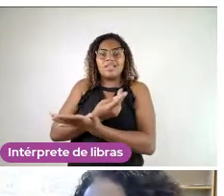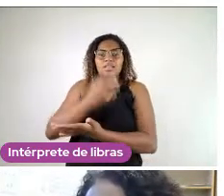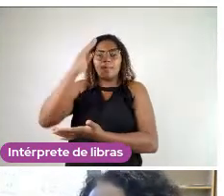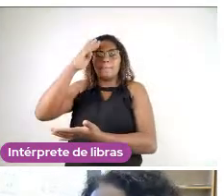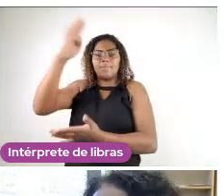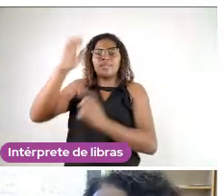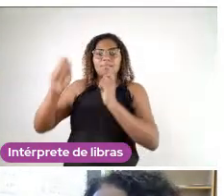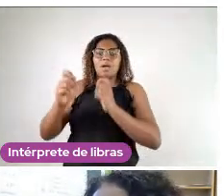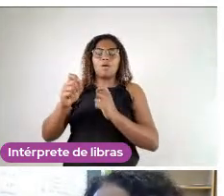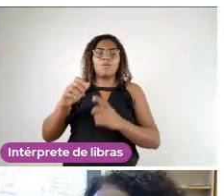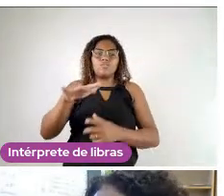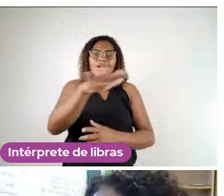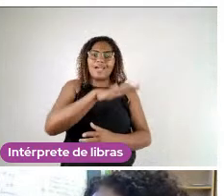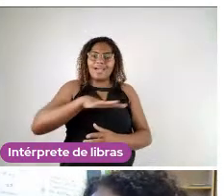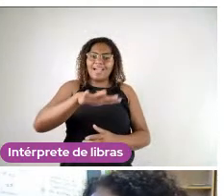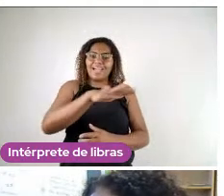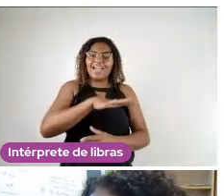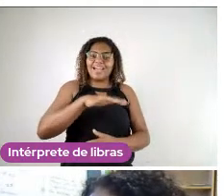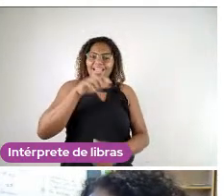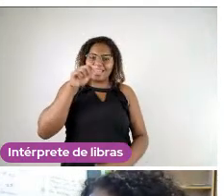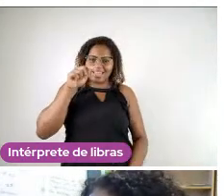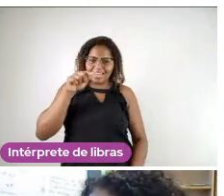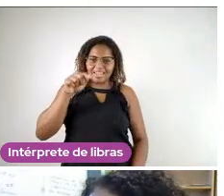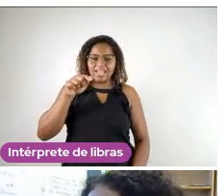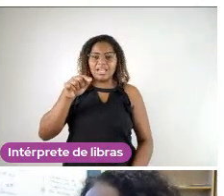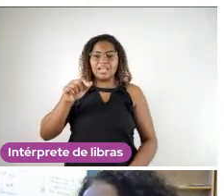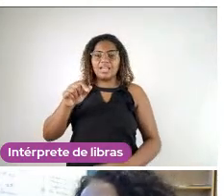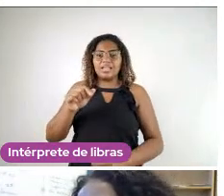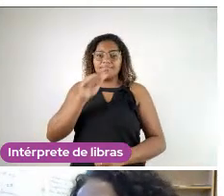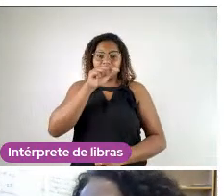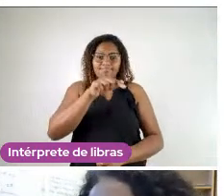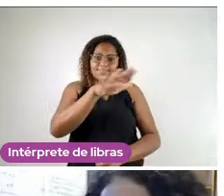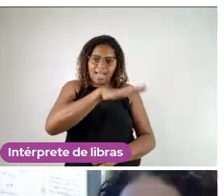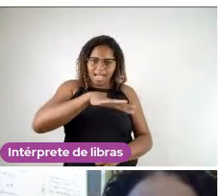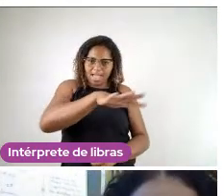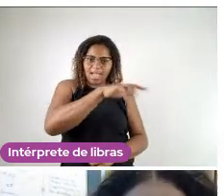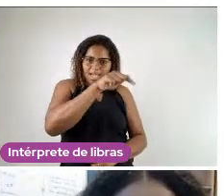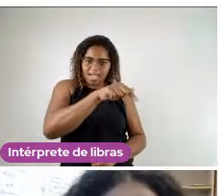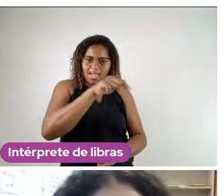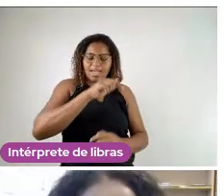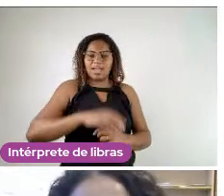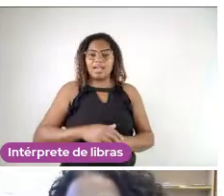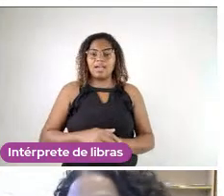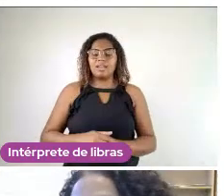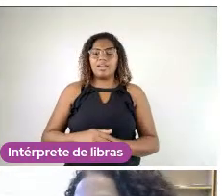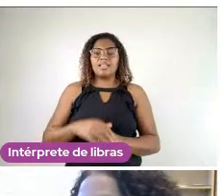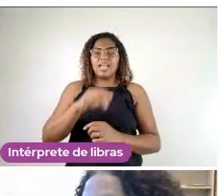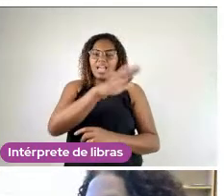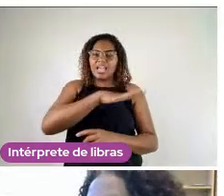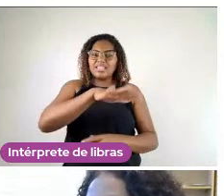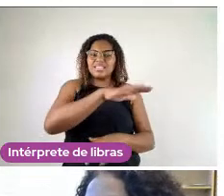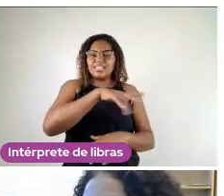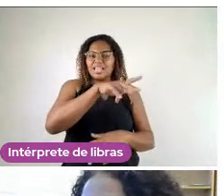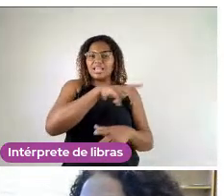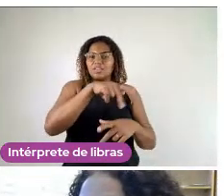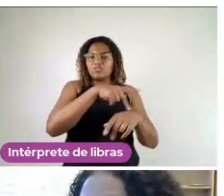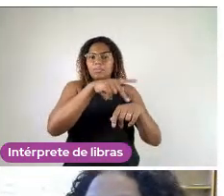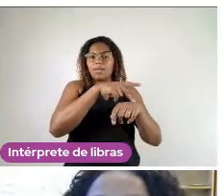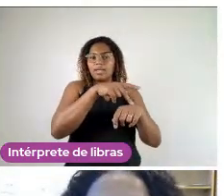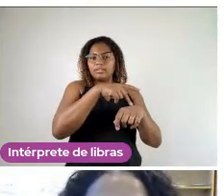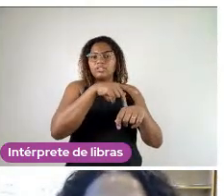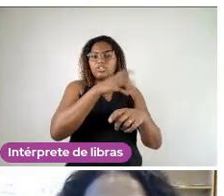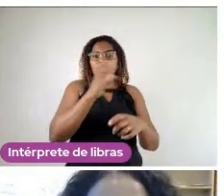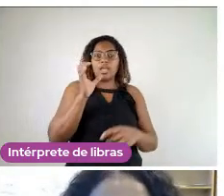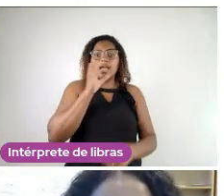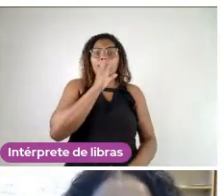né? E aqui também nessa área. Mas áreas mais tropicais. E o